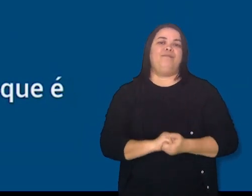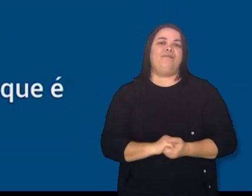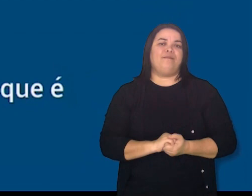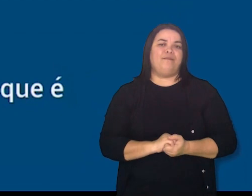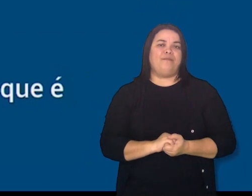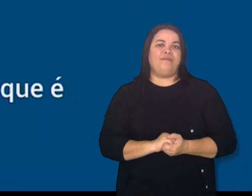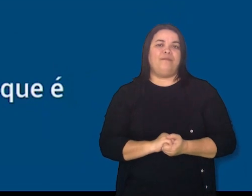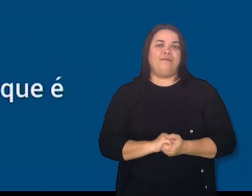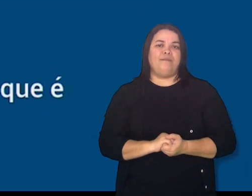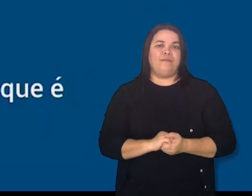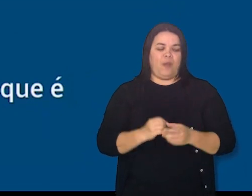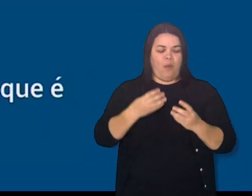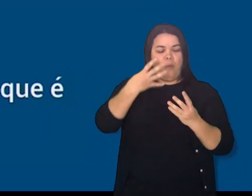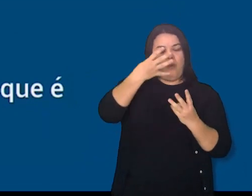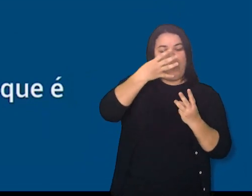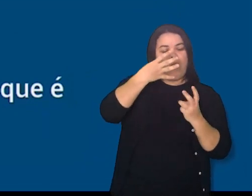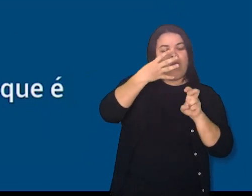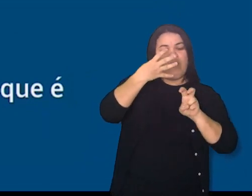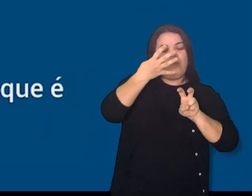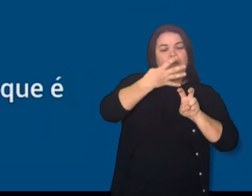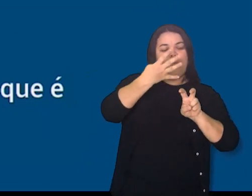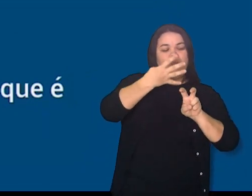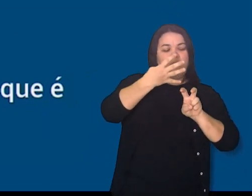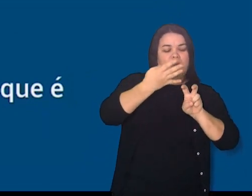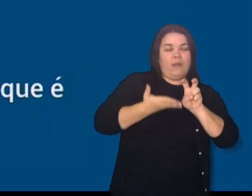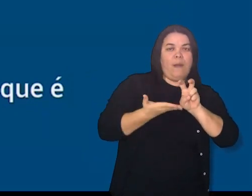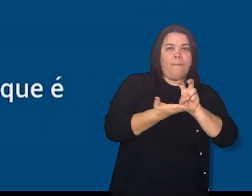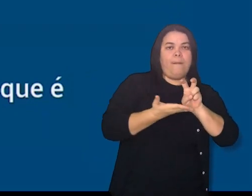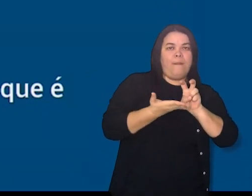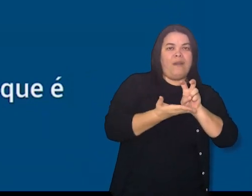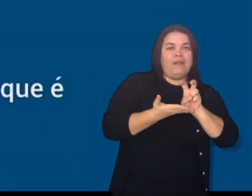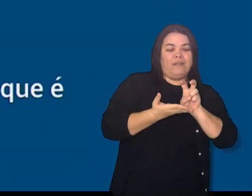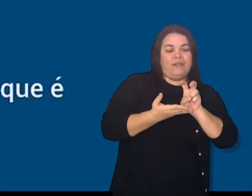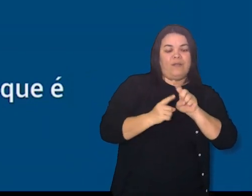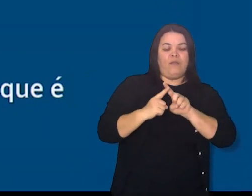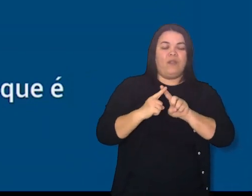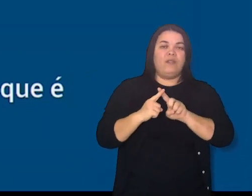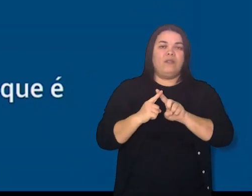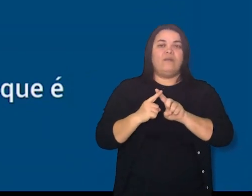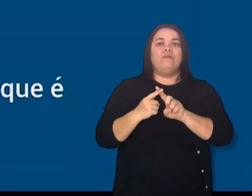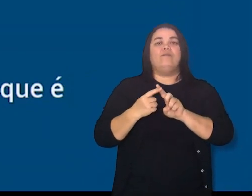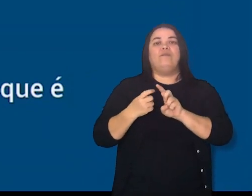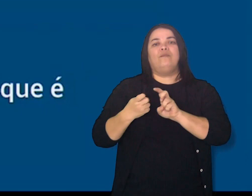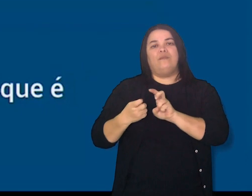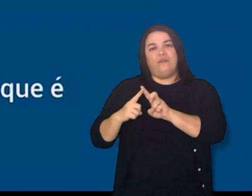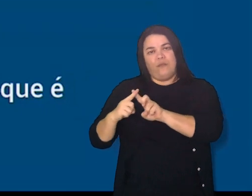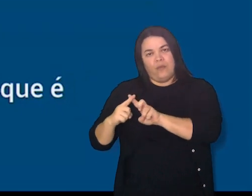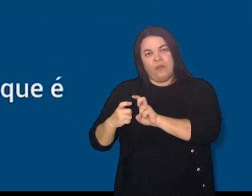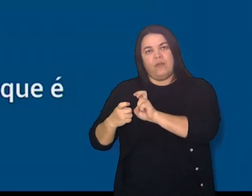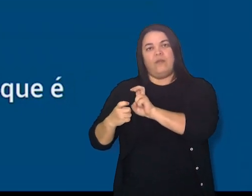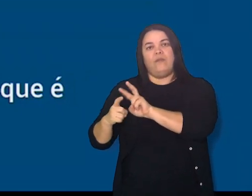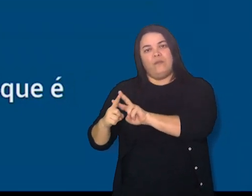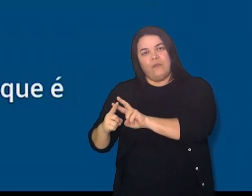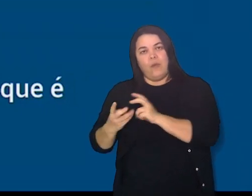né? Então, como o expoente é 4, né, tivemos que repetir a base, que é o